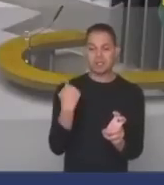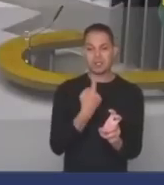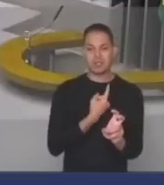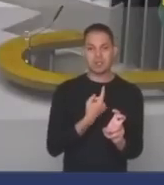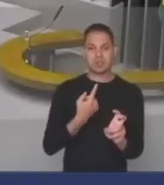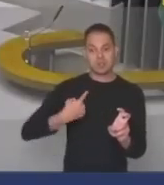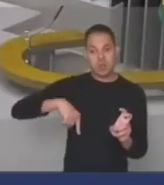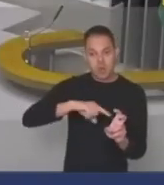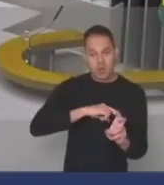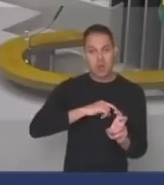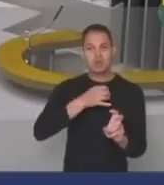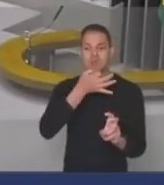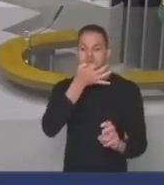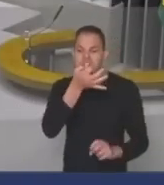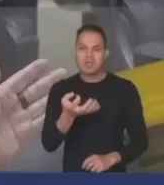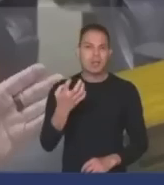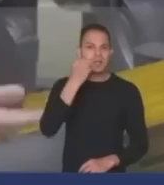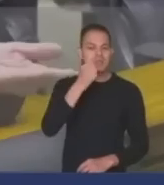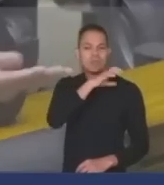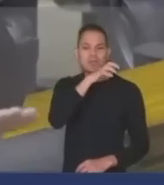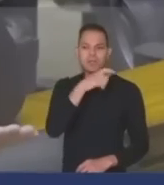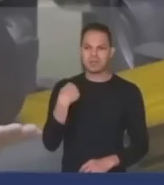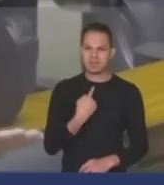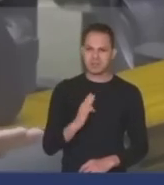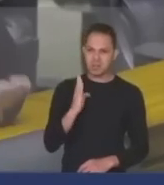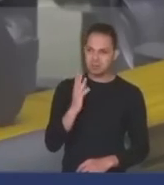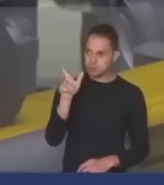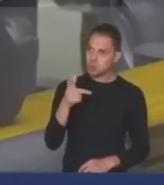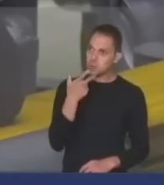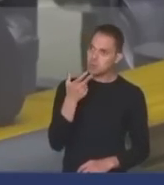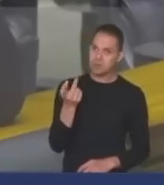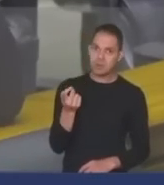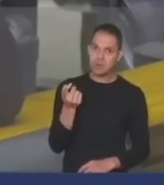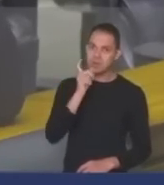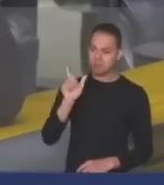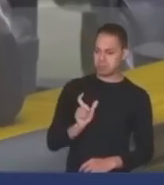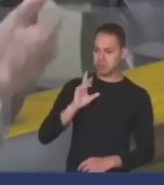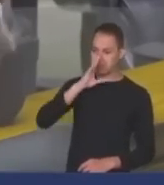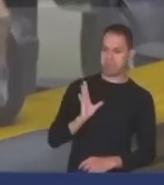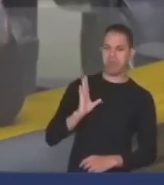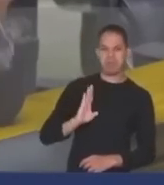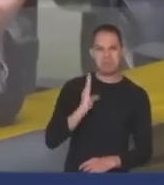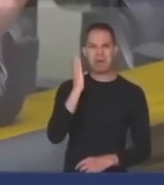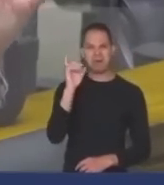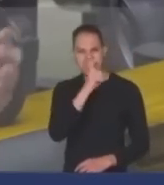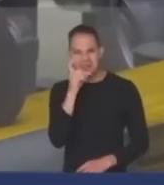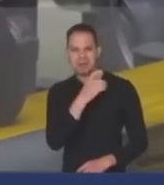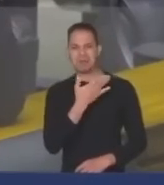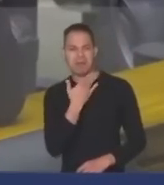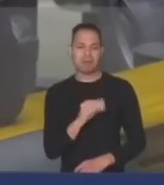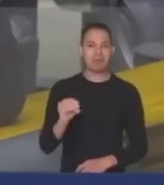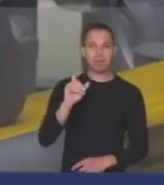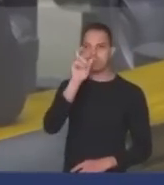nós, sugerindo a adoção de animais, senão nós somos hipócritas. Isso foi dito aqui. Nós somos chamados de hipócritas, de mentirosos, de demagogos, de o que é que seja,